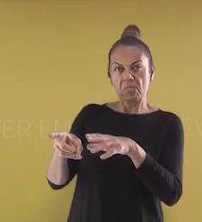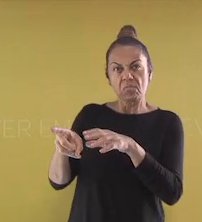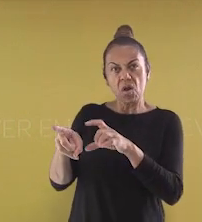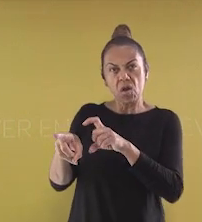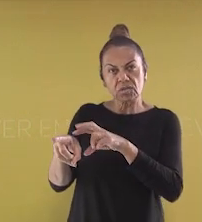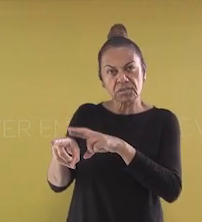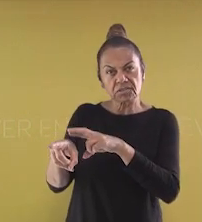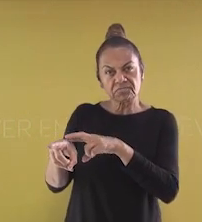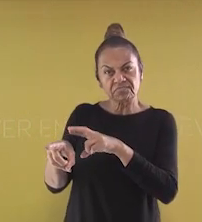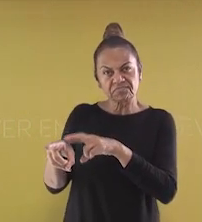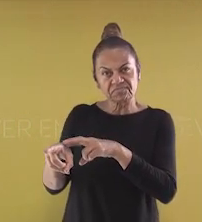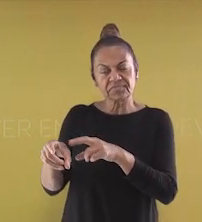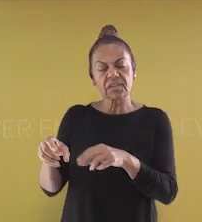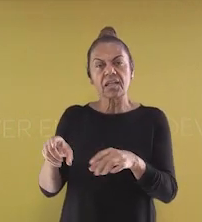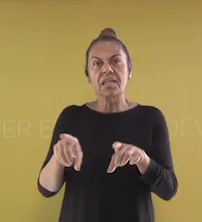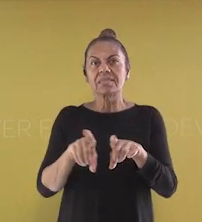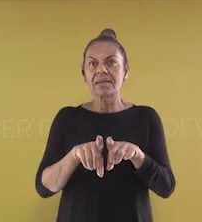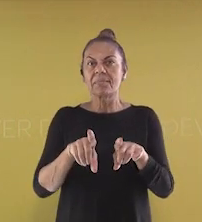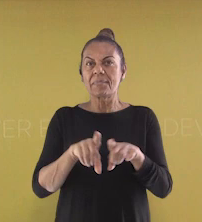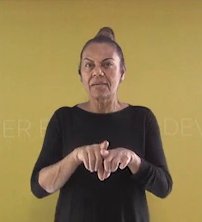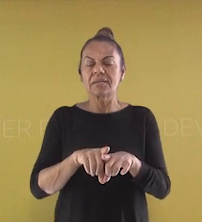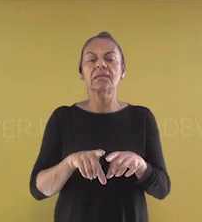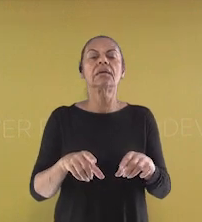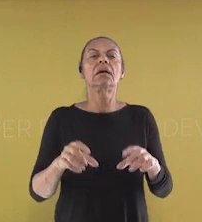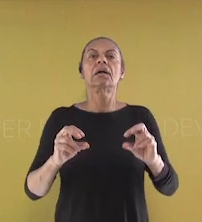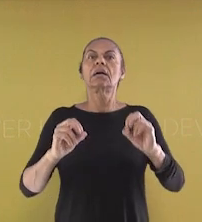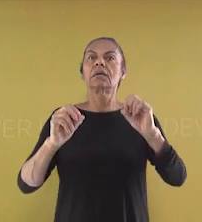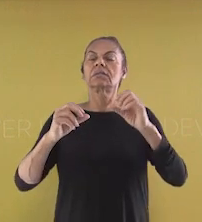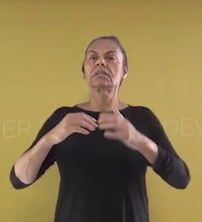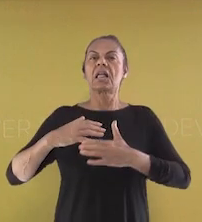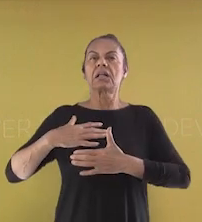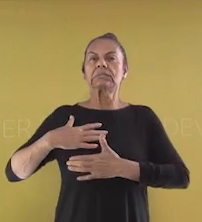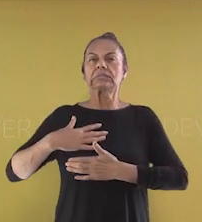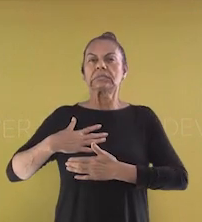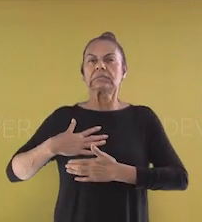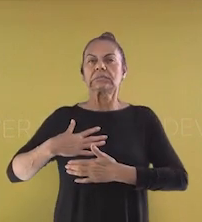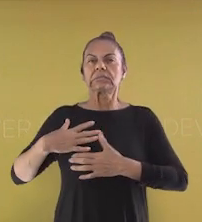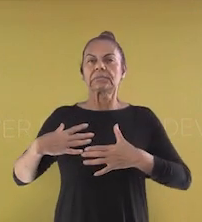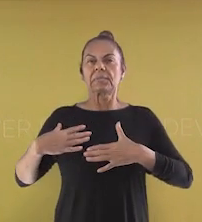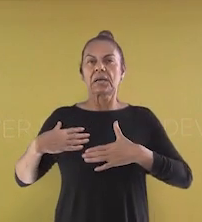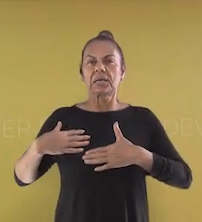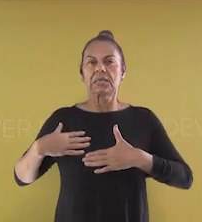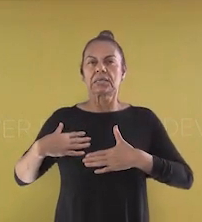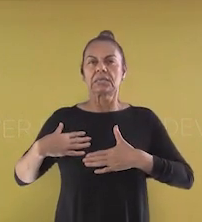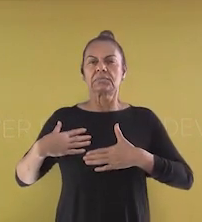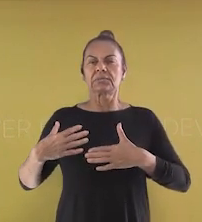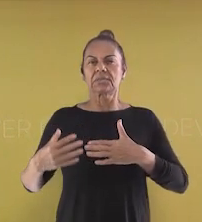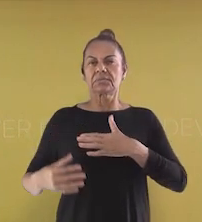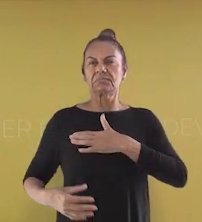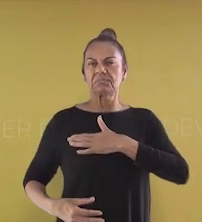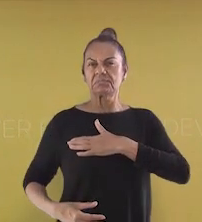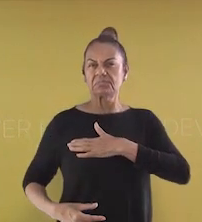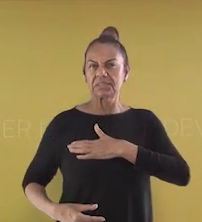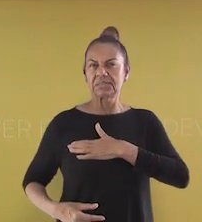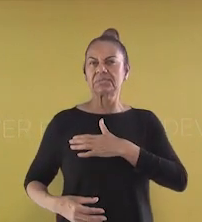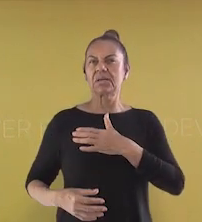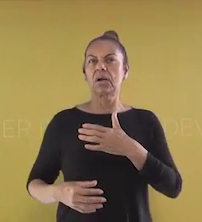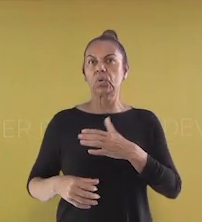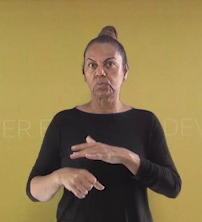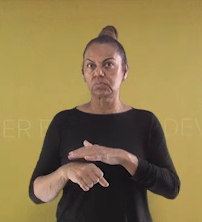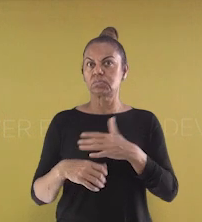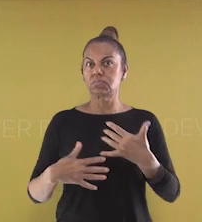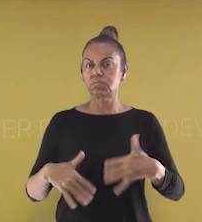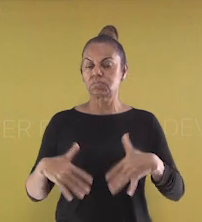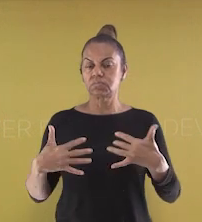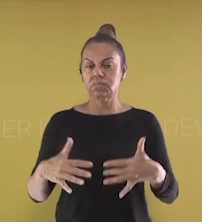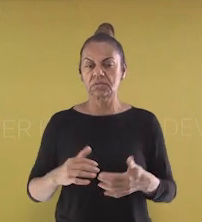de pele não melanoma, considerado mais frequente, porém de menor mortalidade entre os tumores de pele. O que não